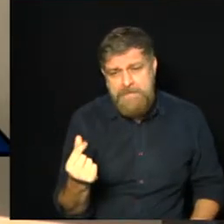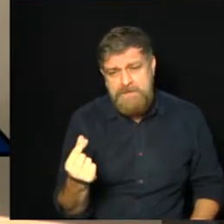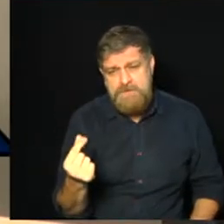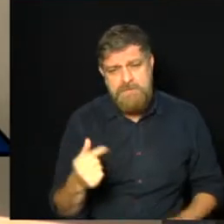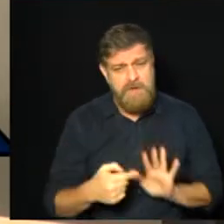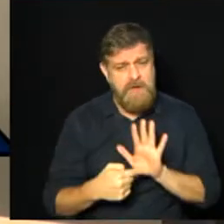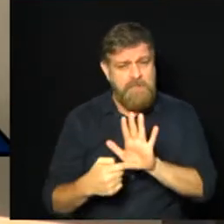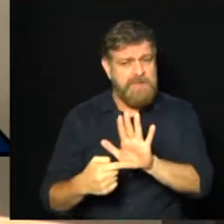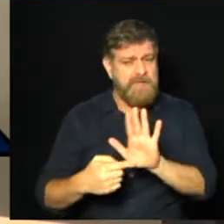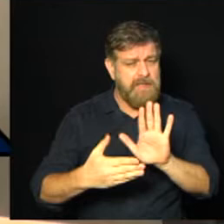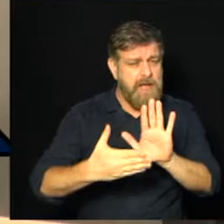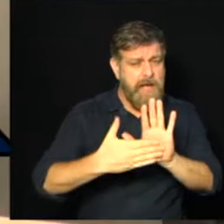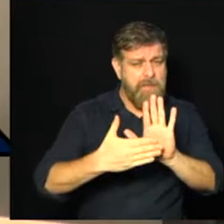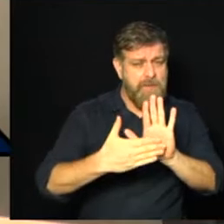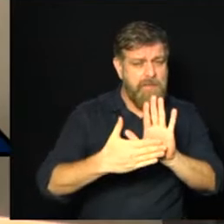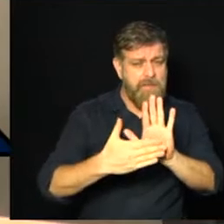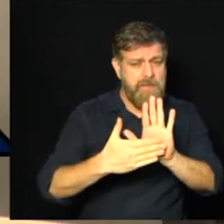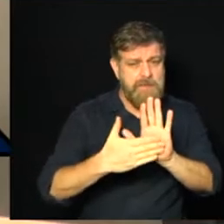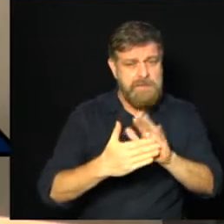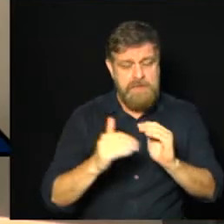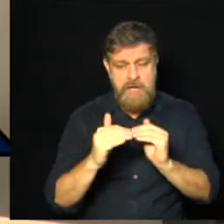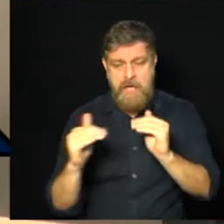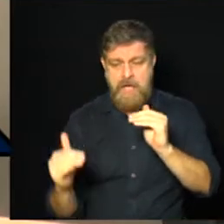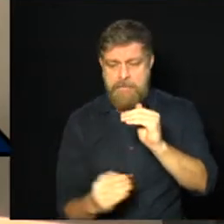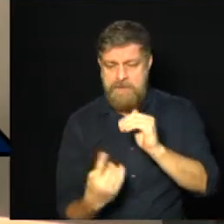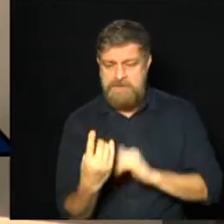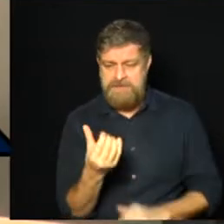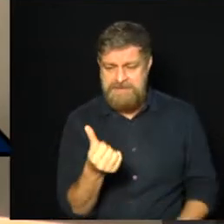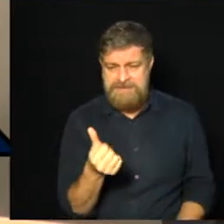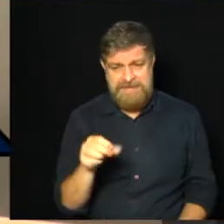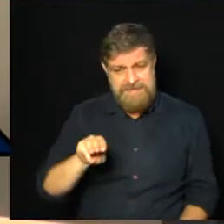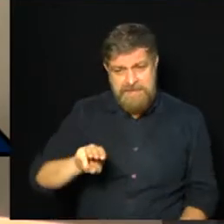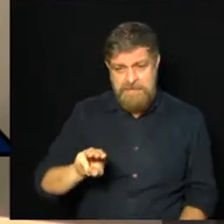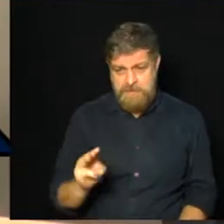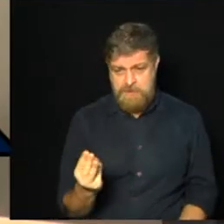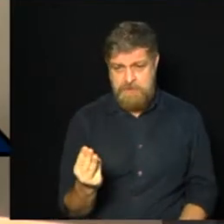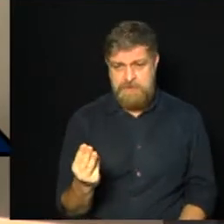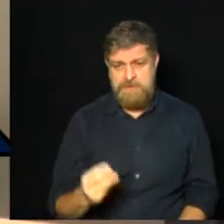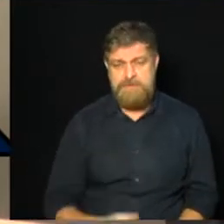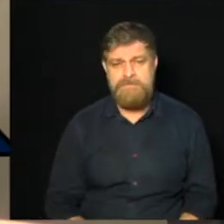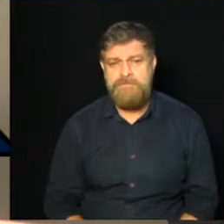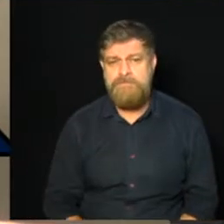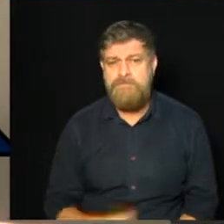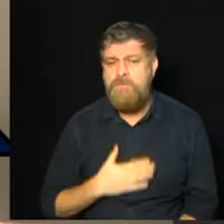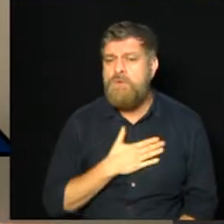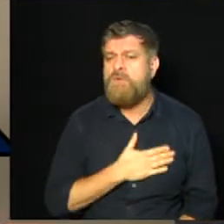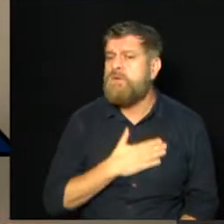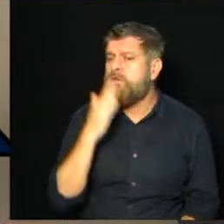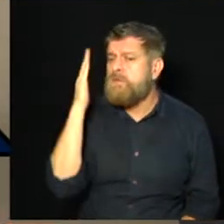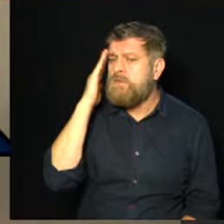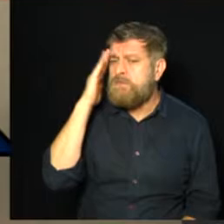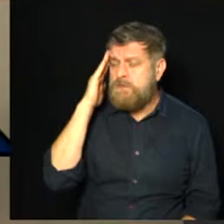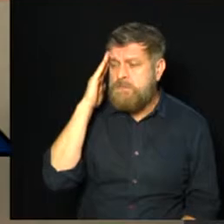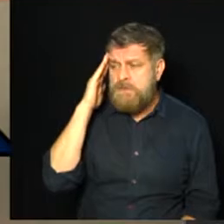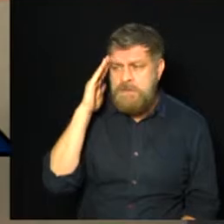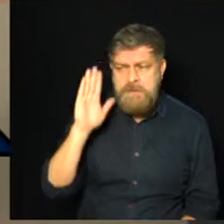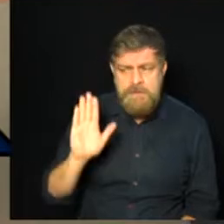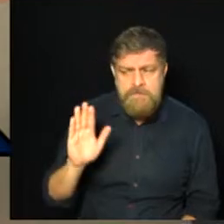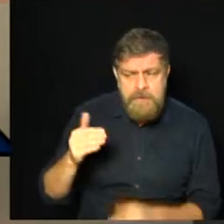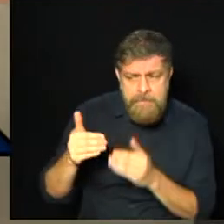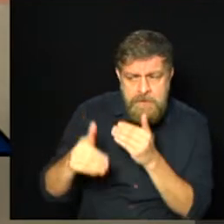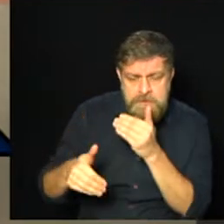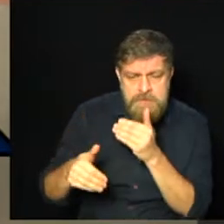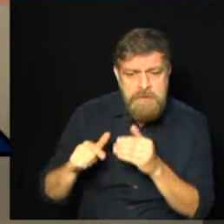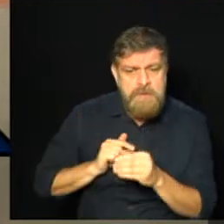como proposta, um valor abaixo de 16 milhões. Gostaria de saber se isso não pode prejudicar na qualificação